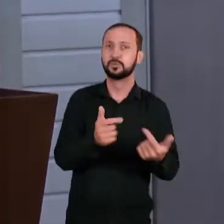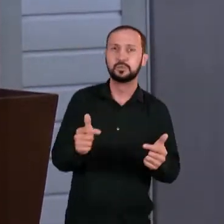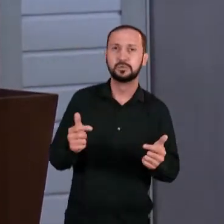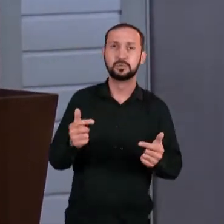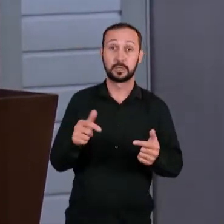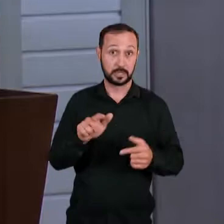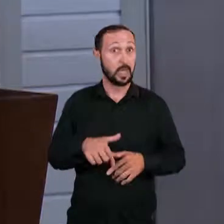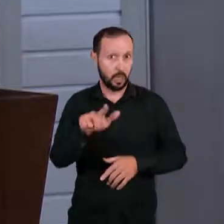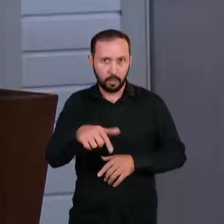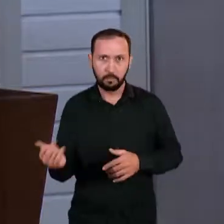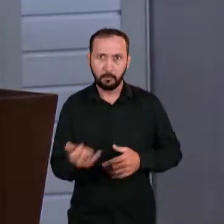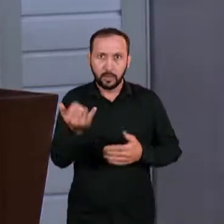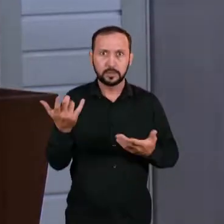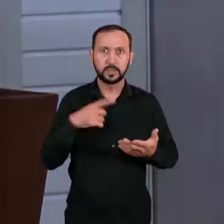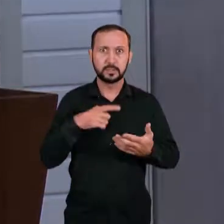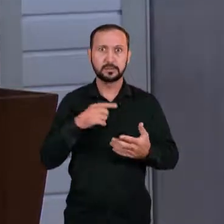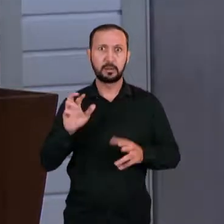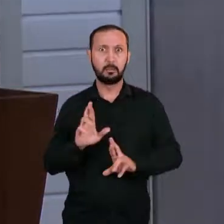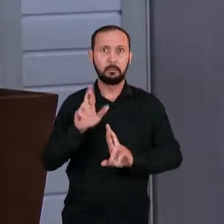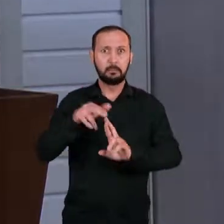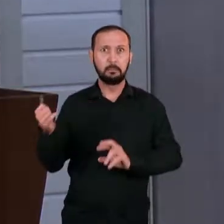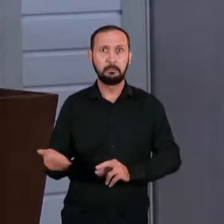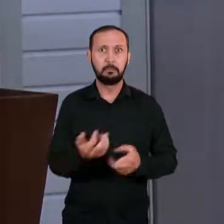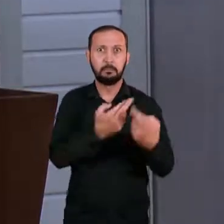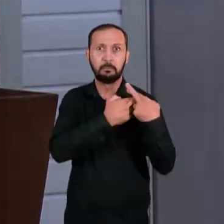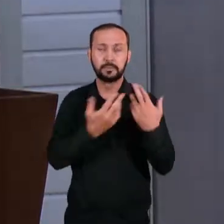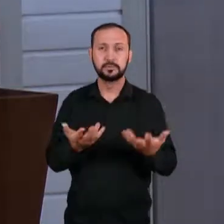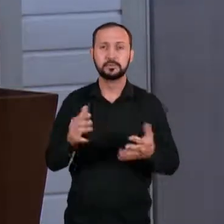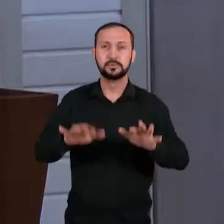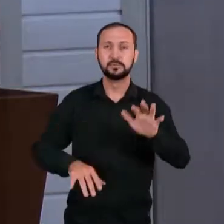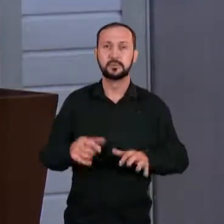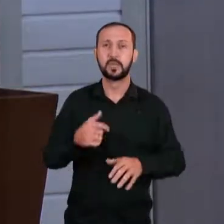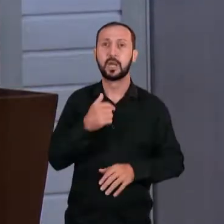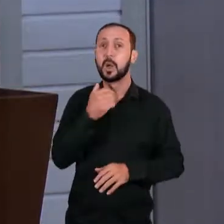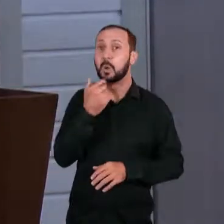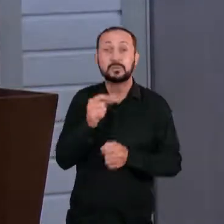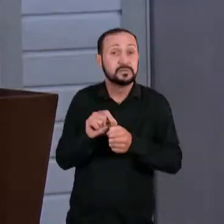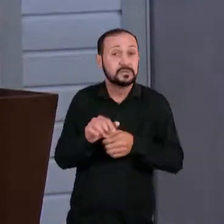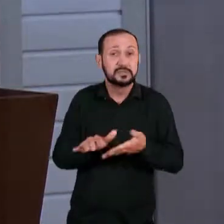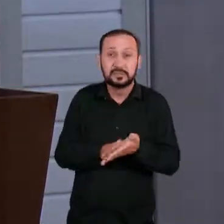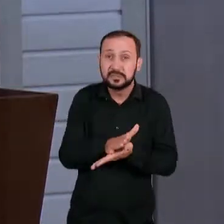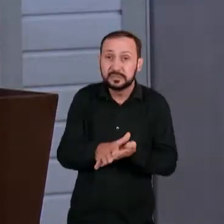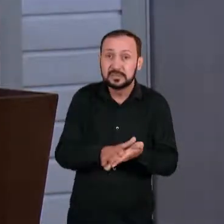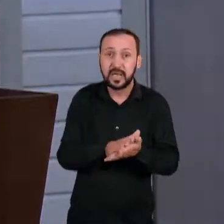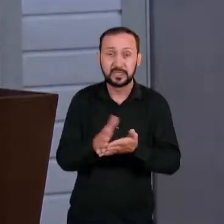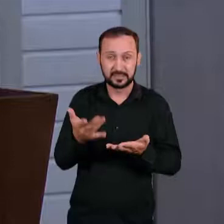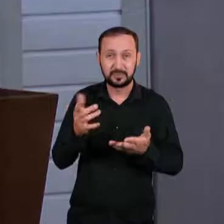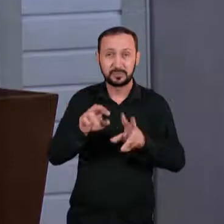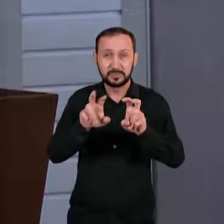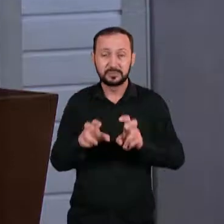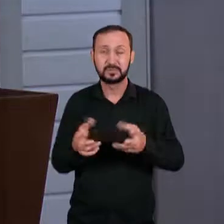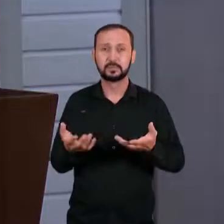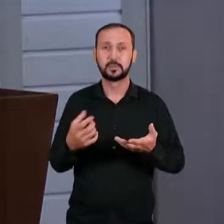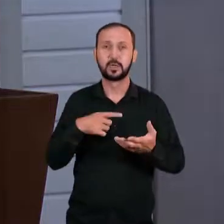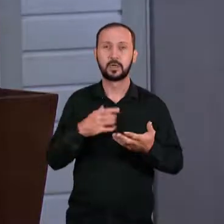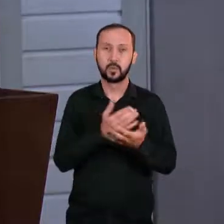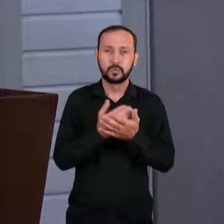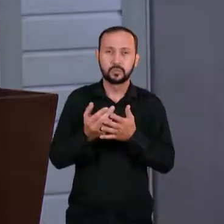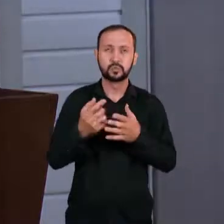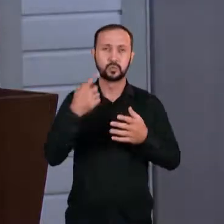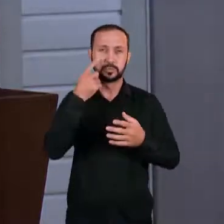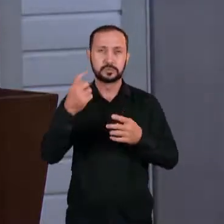uma importância, que tinha uma relevância, até não conseguirem mais executar as funções. E desde então ele tem um interesse na medicina, tanto na área